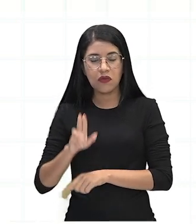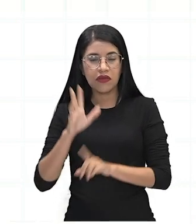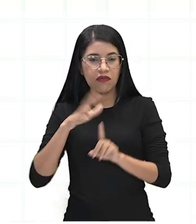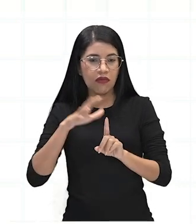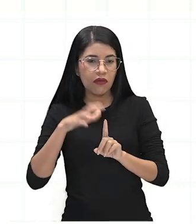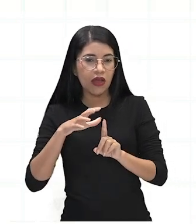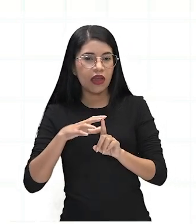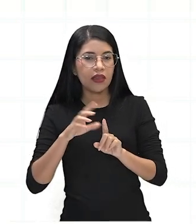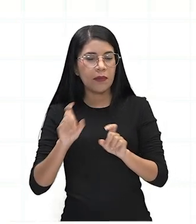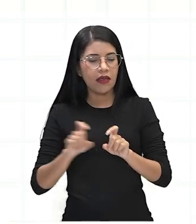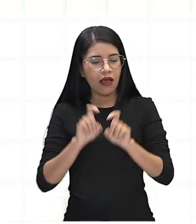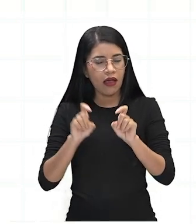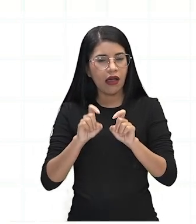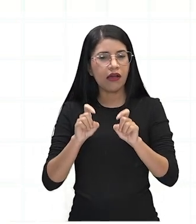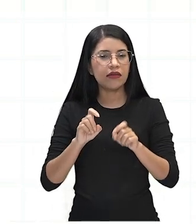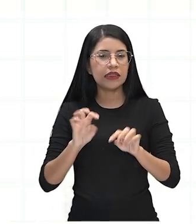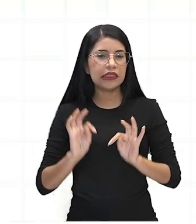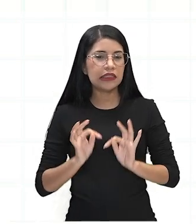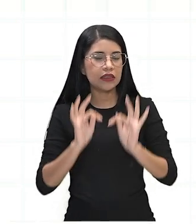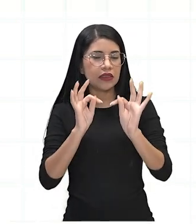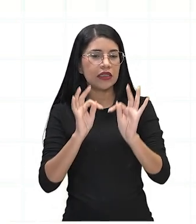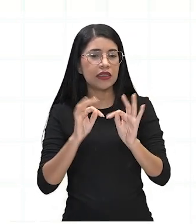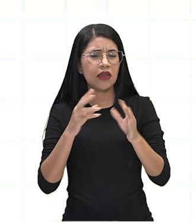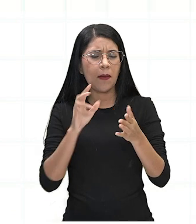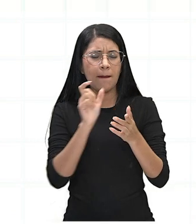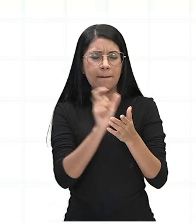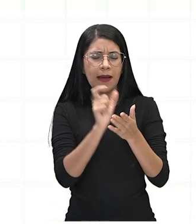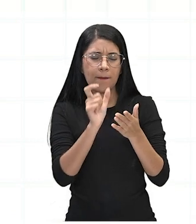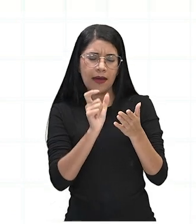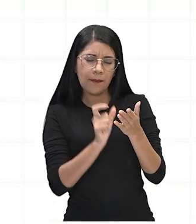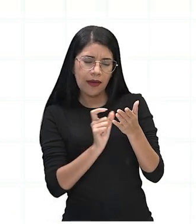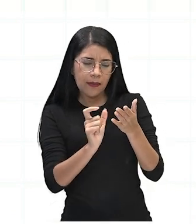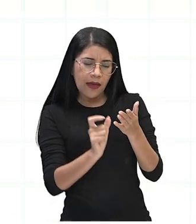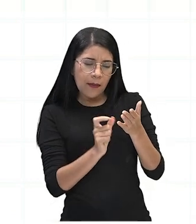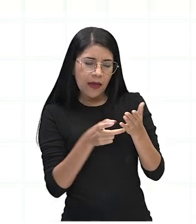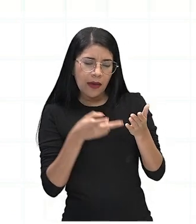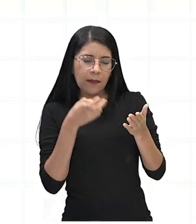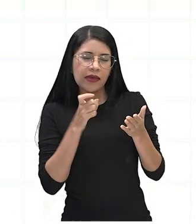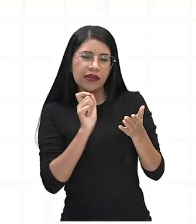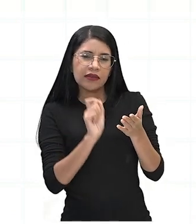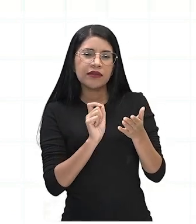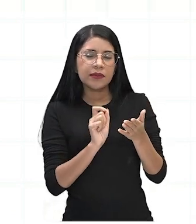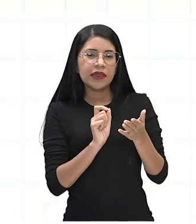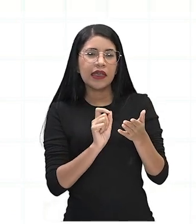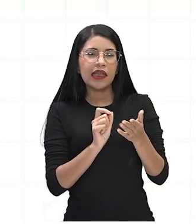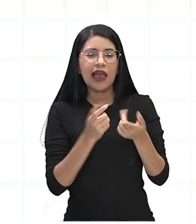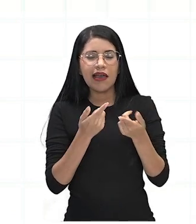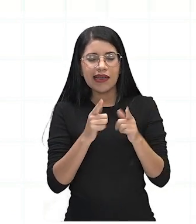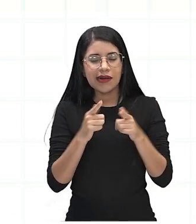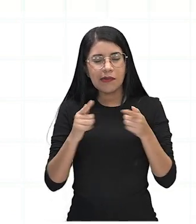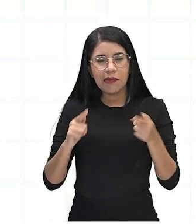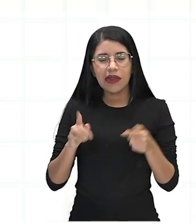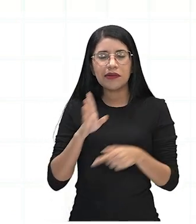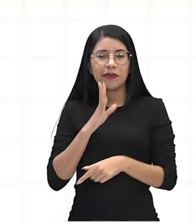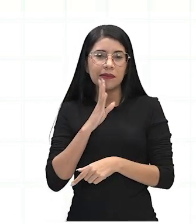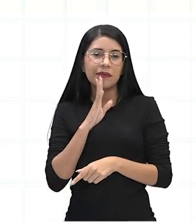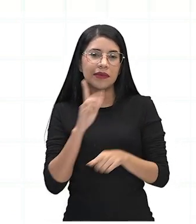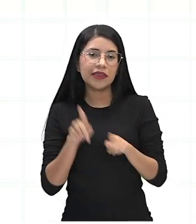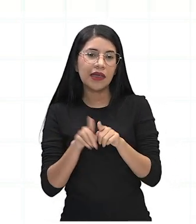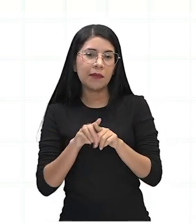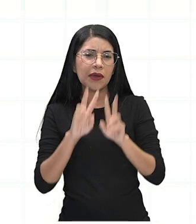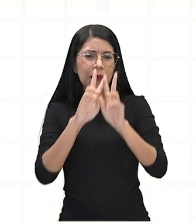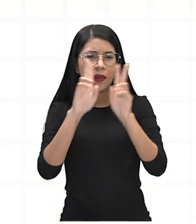as imagens, o título, palavras cognatas, todo o conhecimento gramatical, conhecimento sobre os